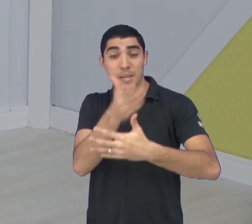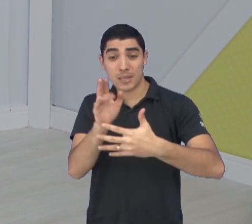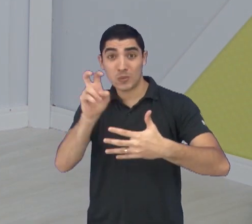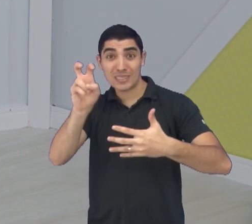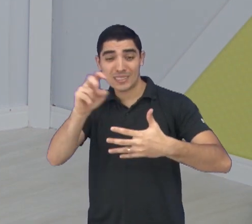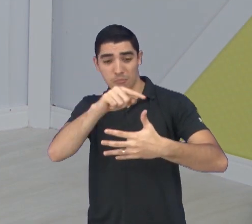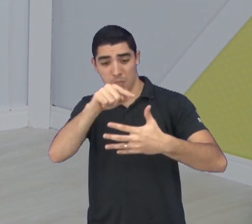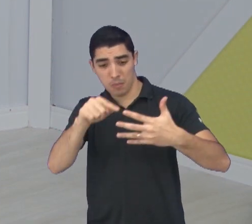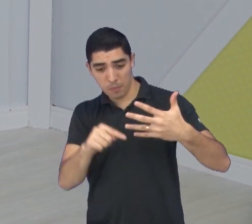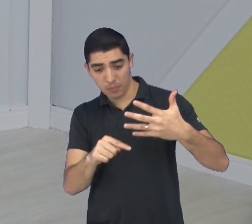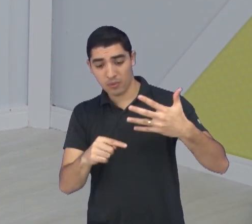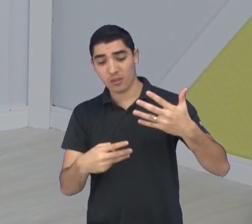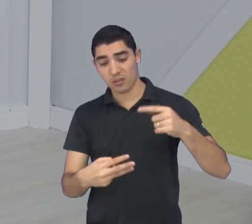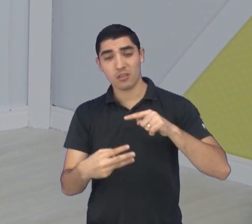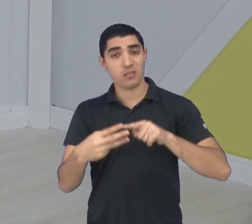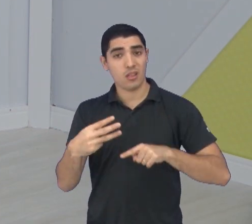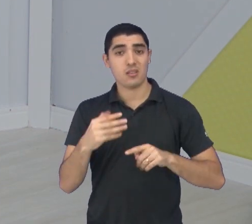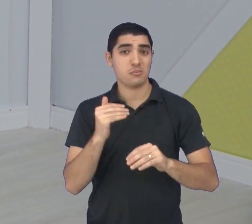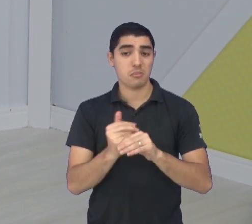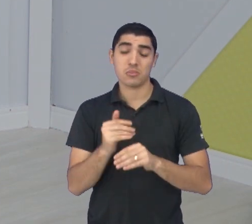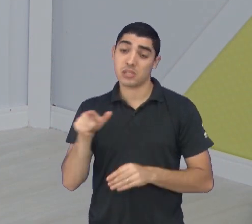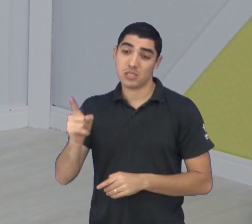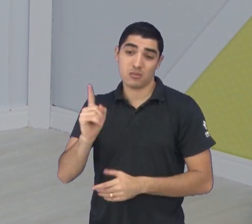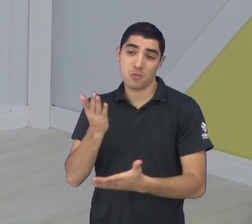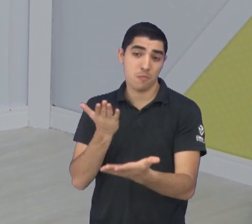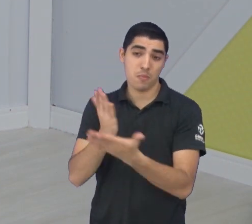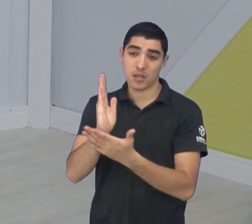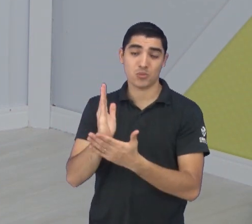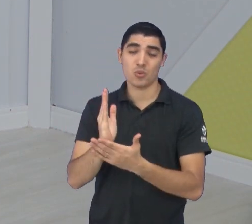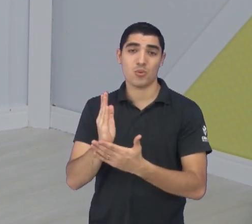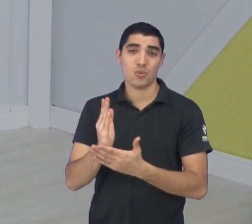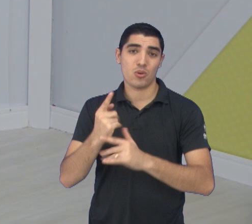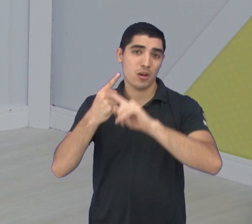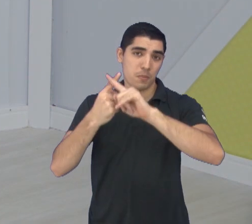eliminado de uma Série A2, tá certo? Só para deixar claro que não tem